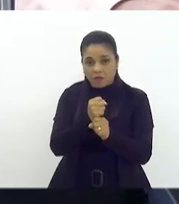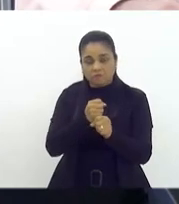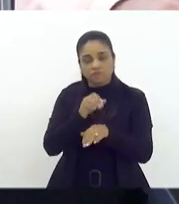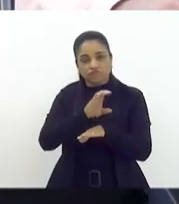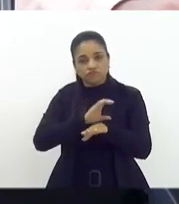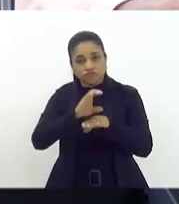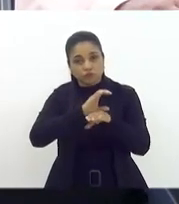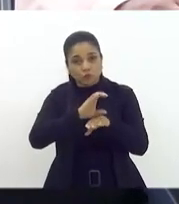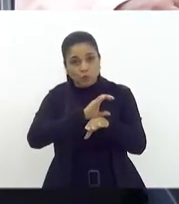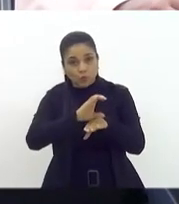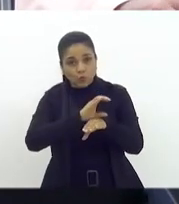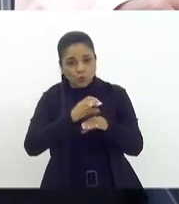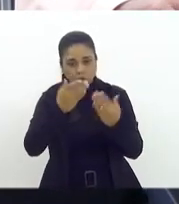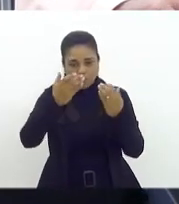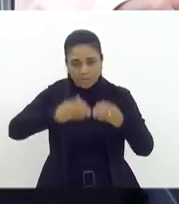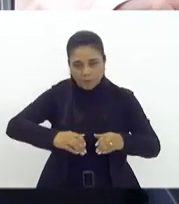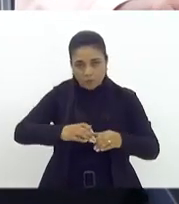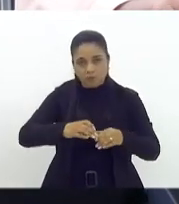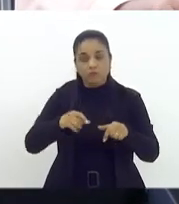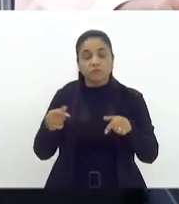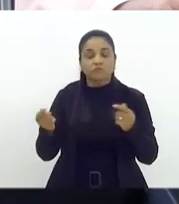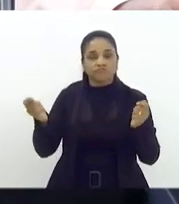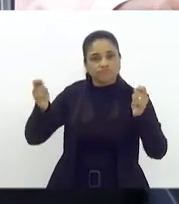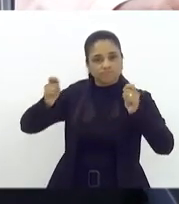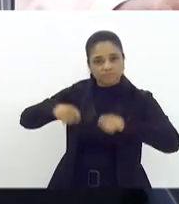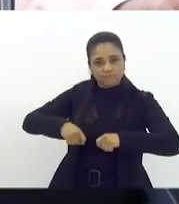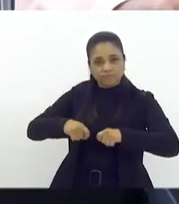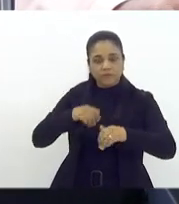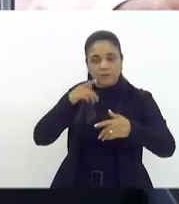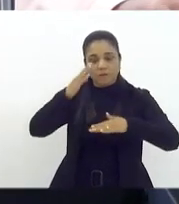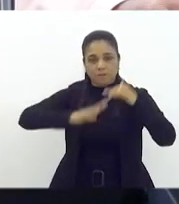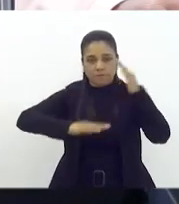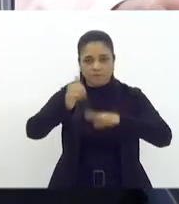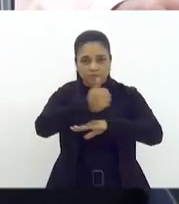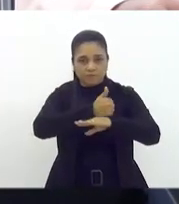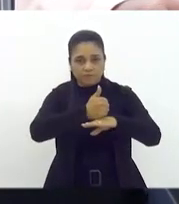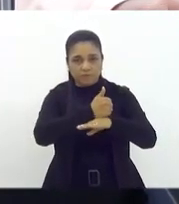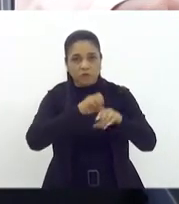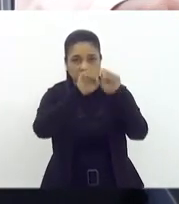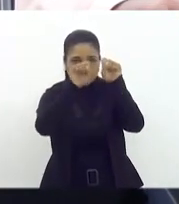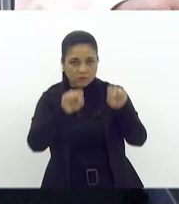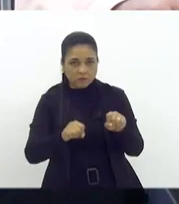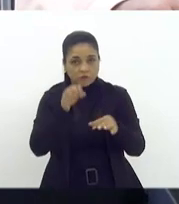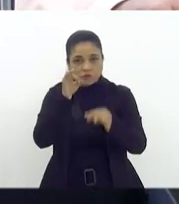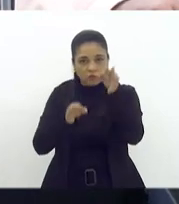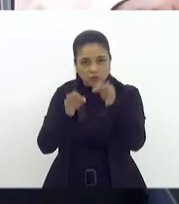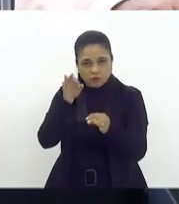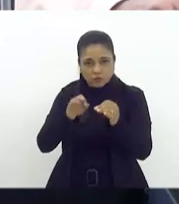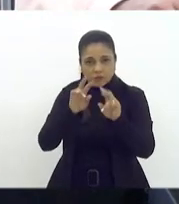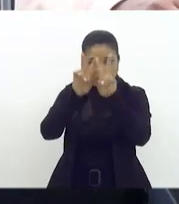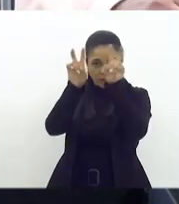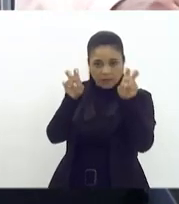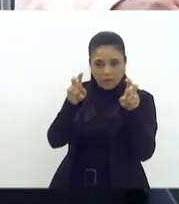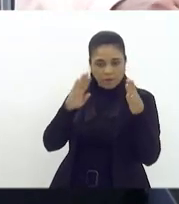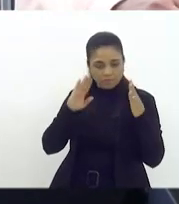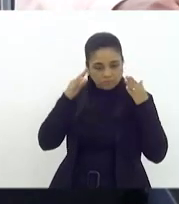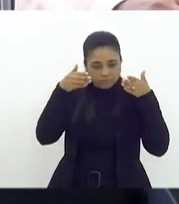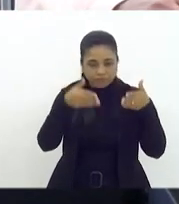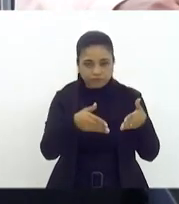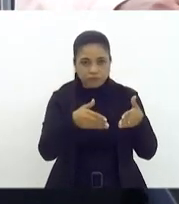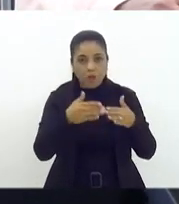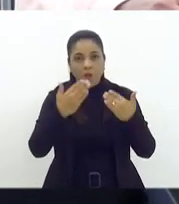formação e capacitação de profissionais do sistema de Justiça voltados ao tema das provas